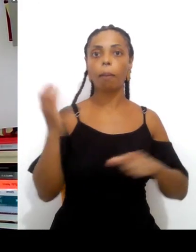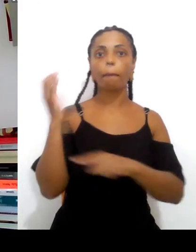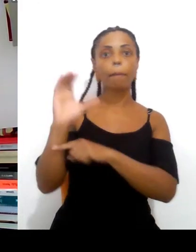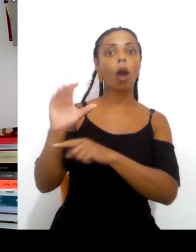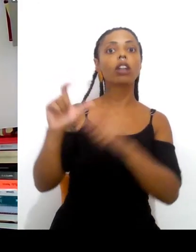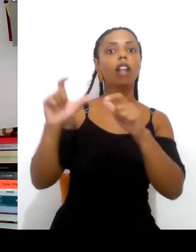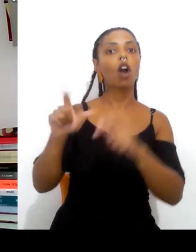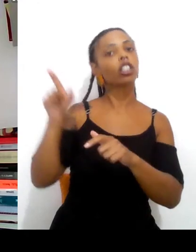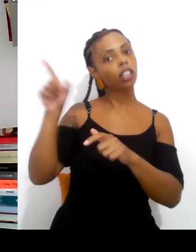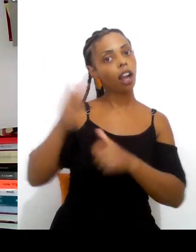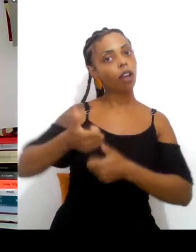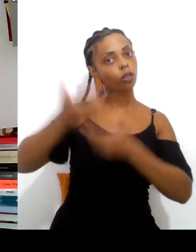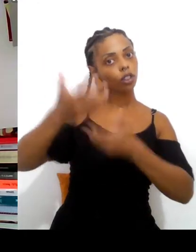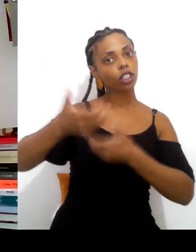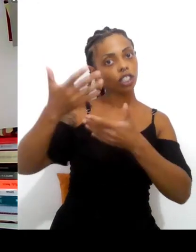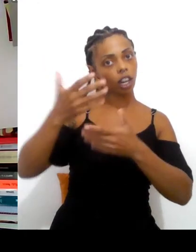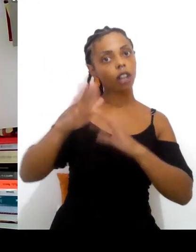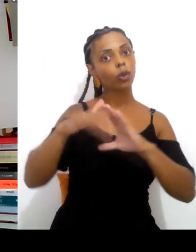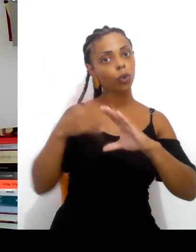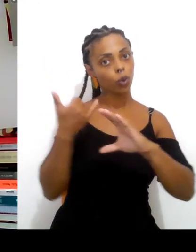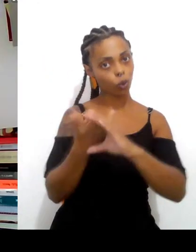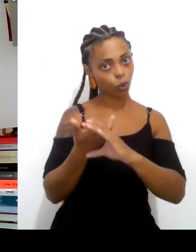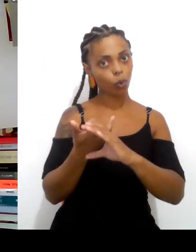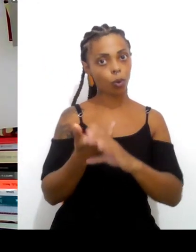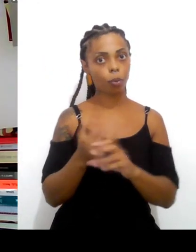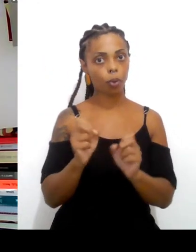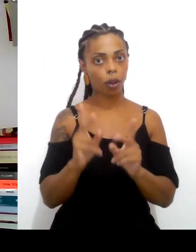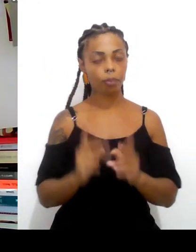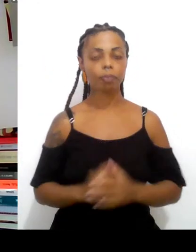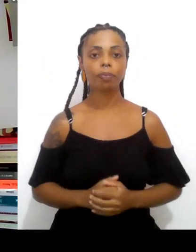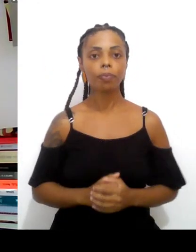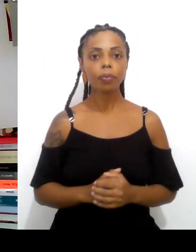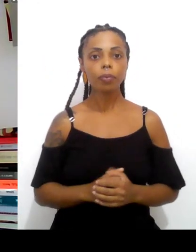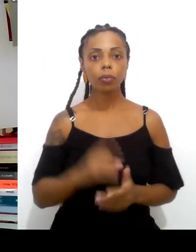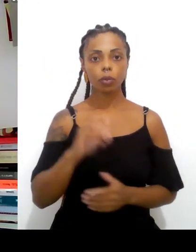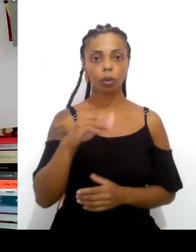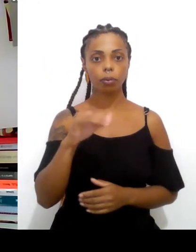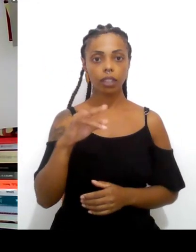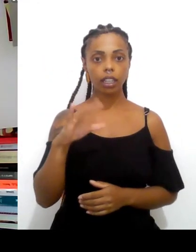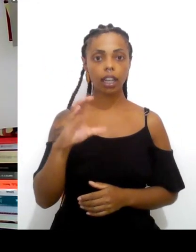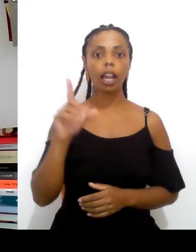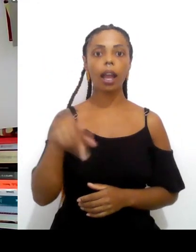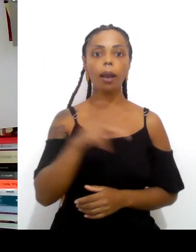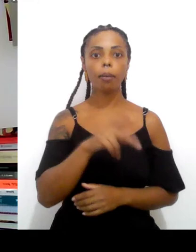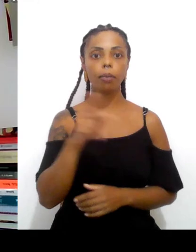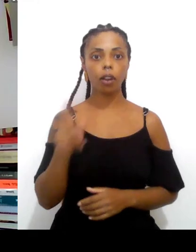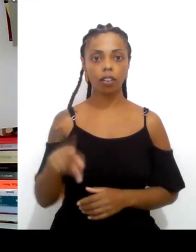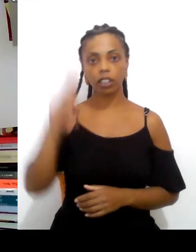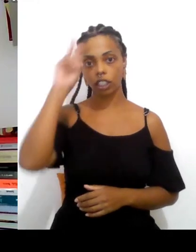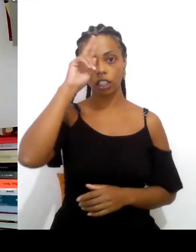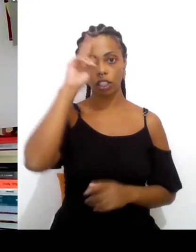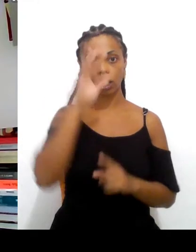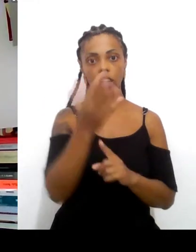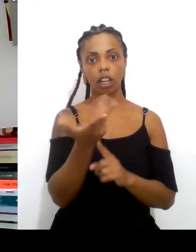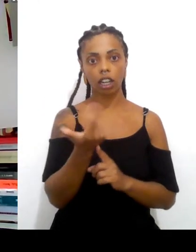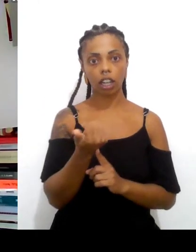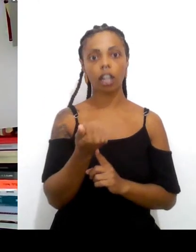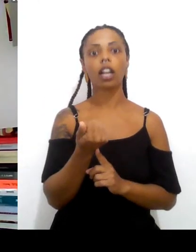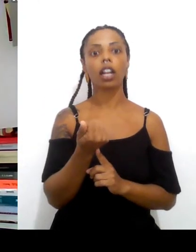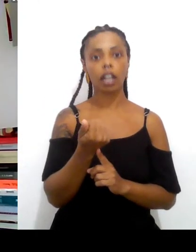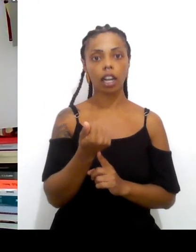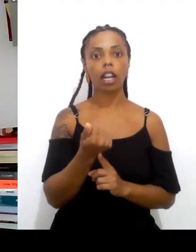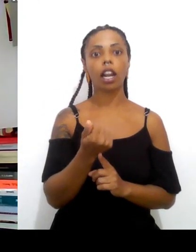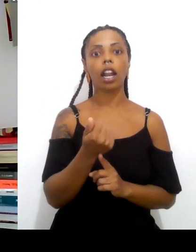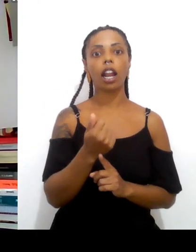ao longo da apresentação o Dominic James história da arte moderna naquele Universe e